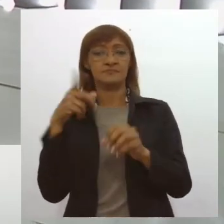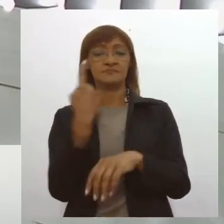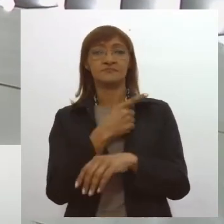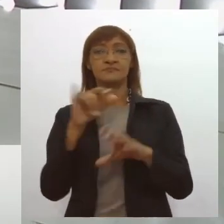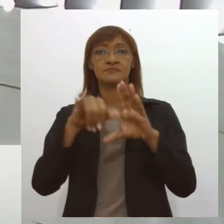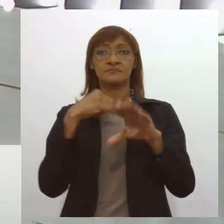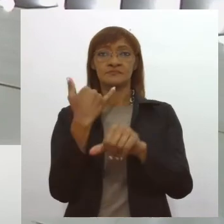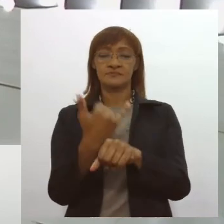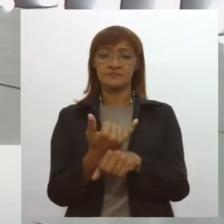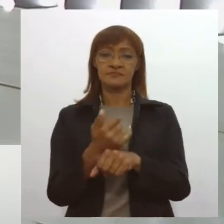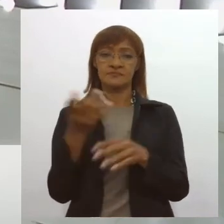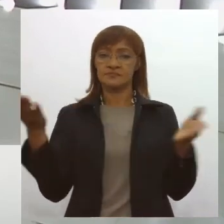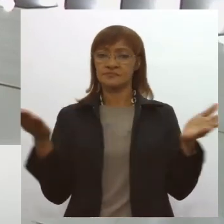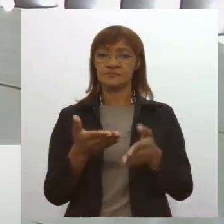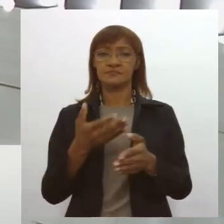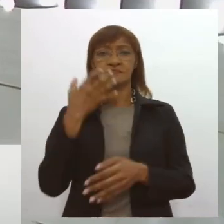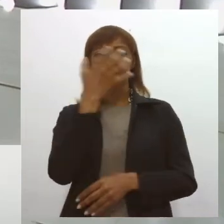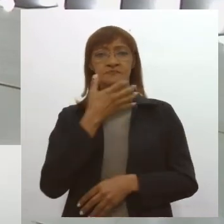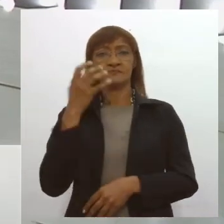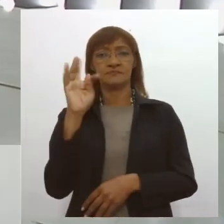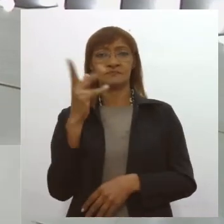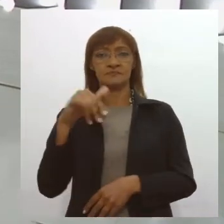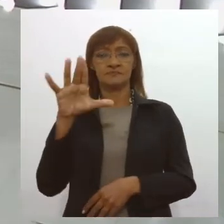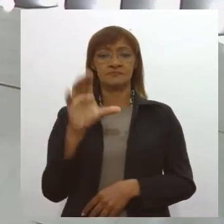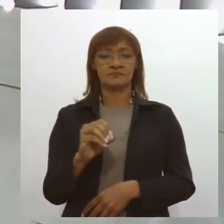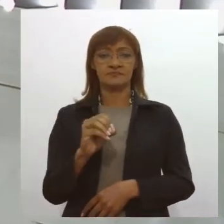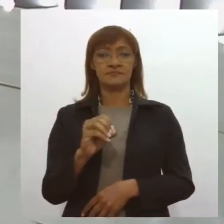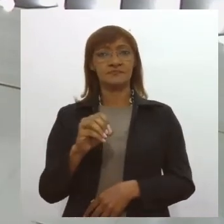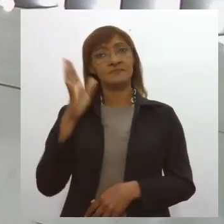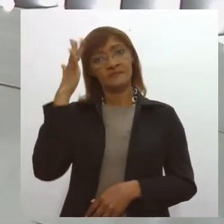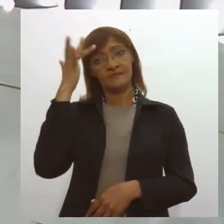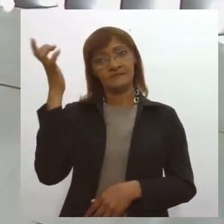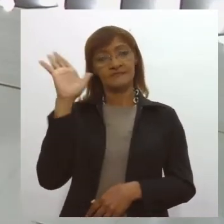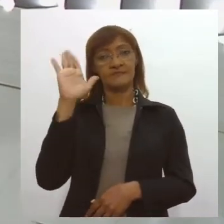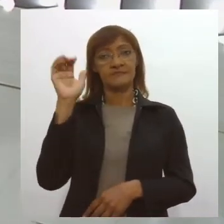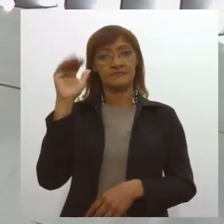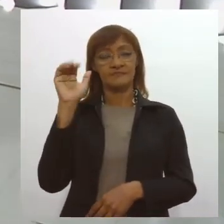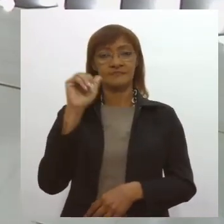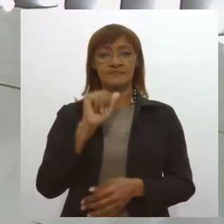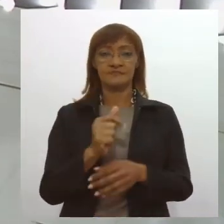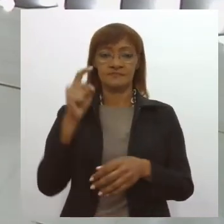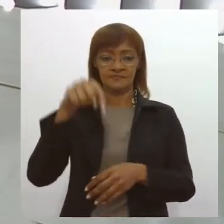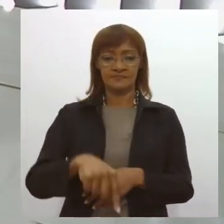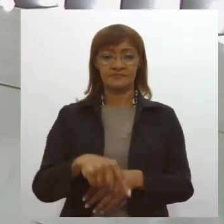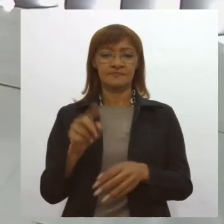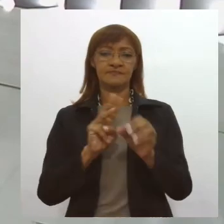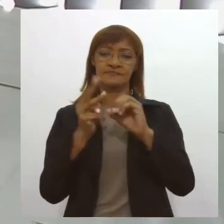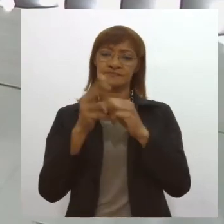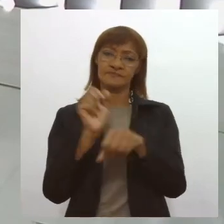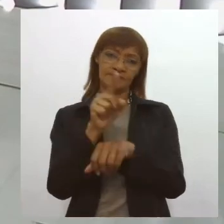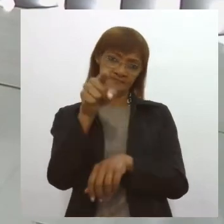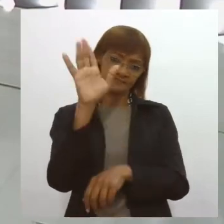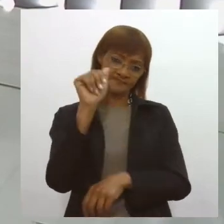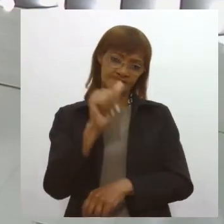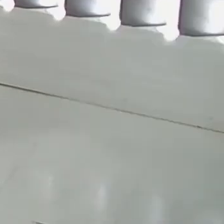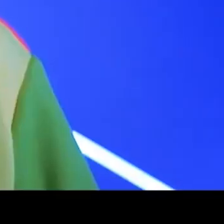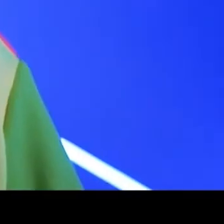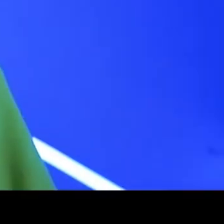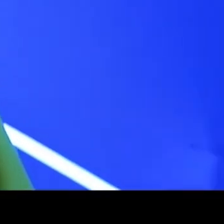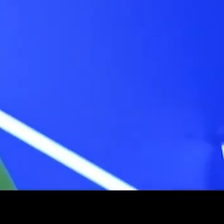YouTube. Você fica agora com o cantor Thiago Henrique. Até amanhã, 12h30, aqui na TV Alese. Eu espero vocês, hein? Tchau, tchau, até